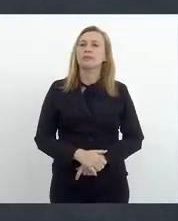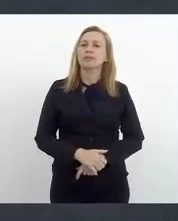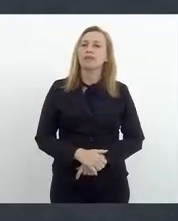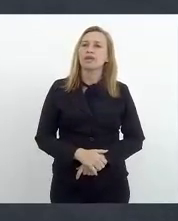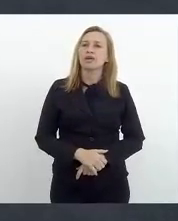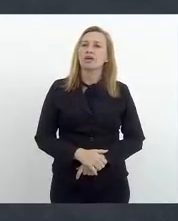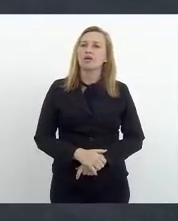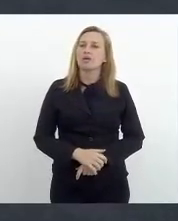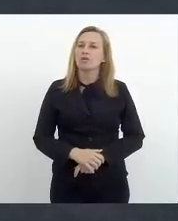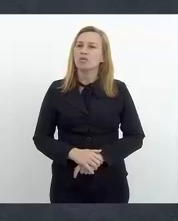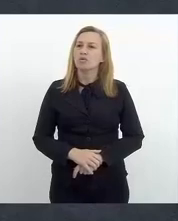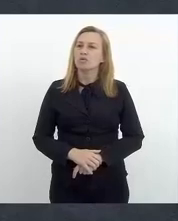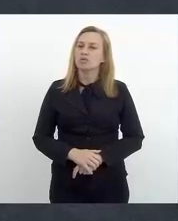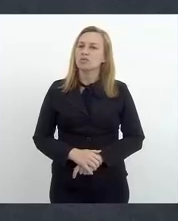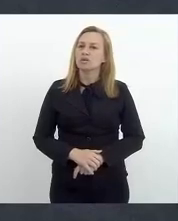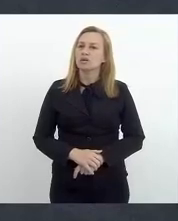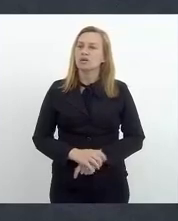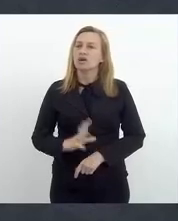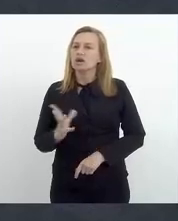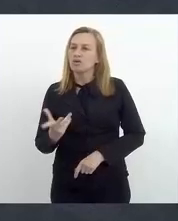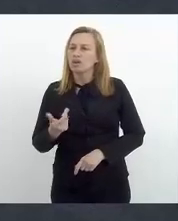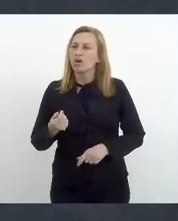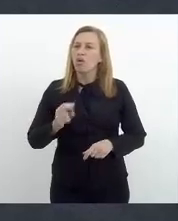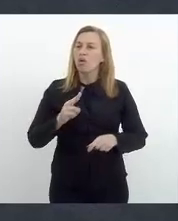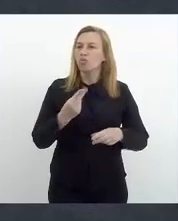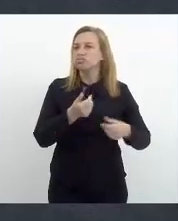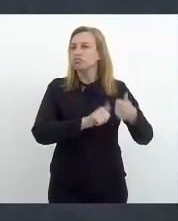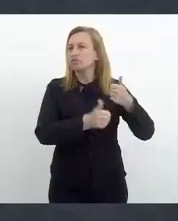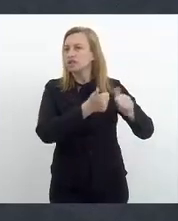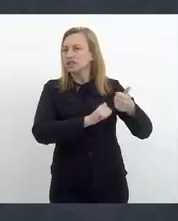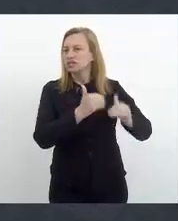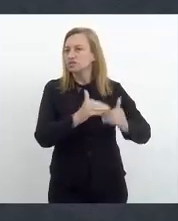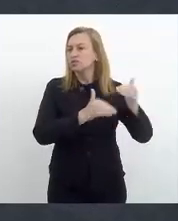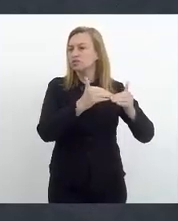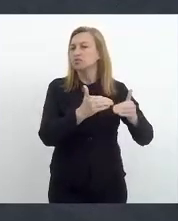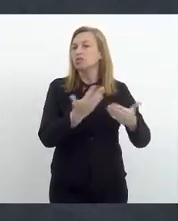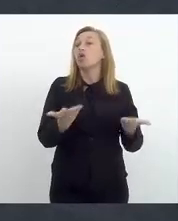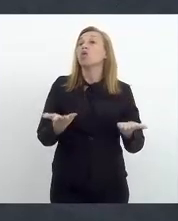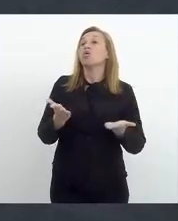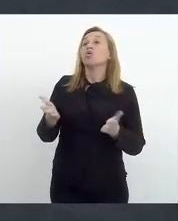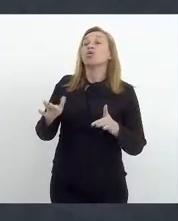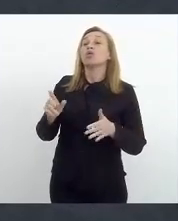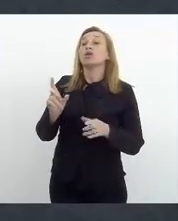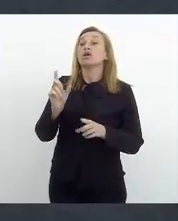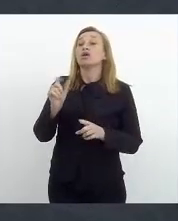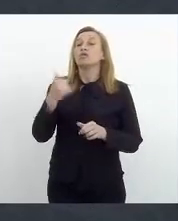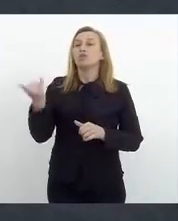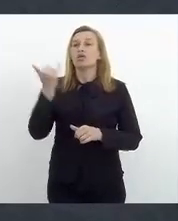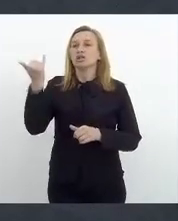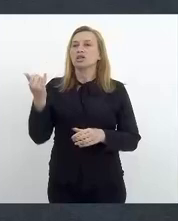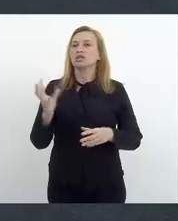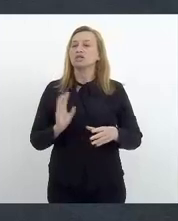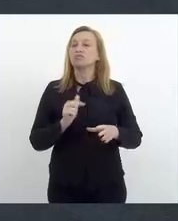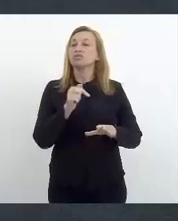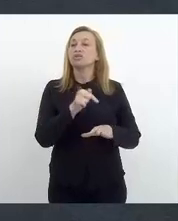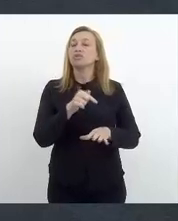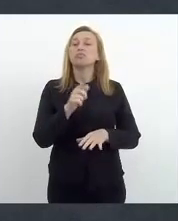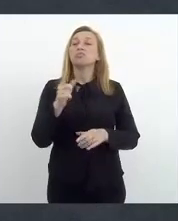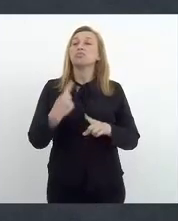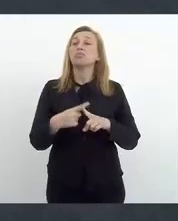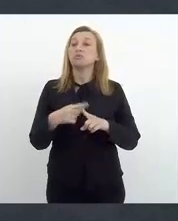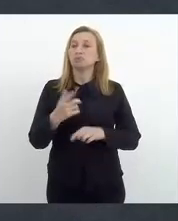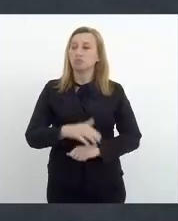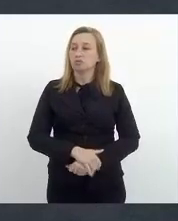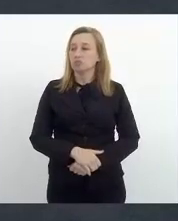aperfeiçoamento ou avaliação de desempenho que que é isso é importante que é importante está aqui primeiro que eu gostaria que tivesse